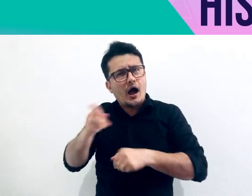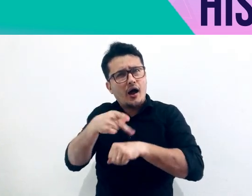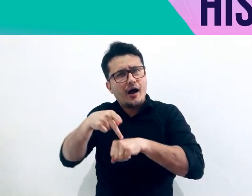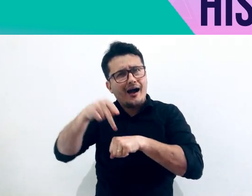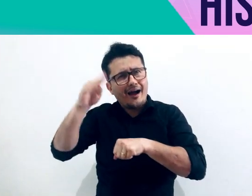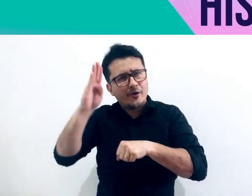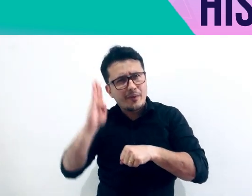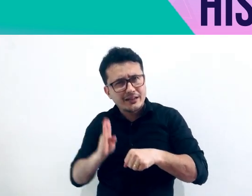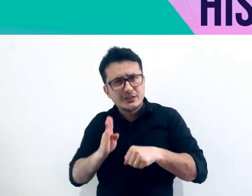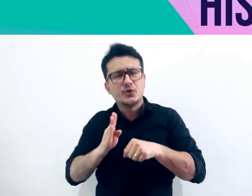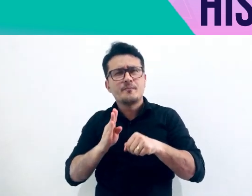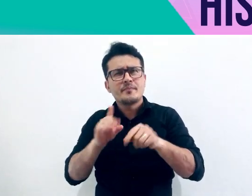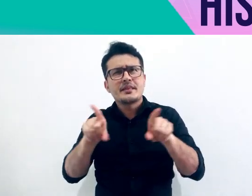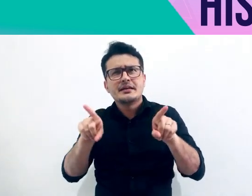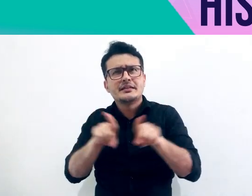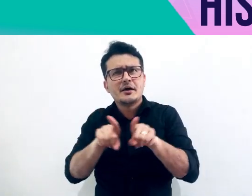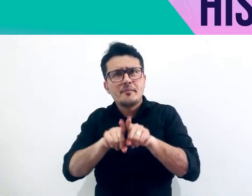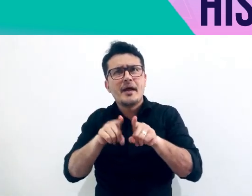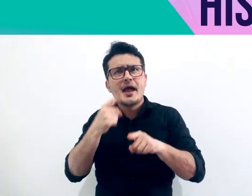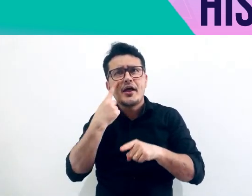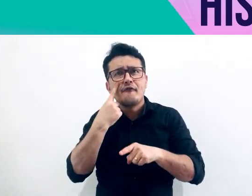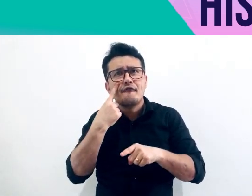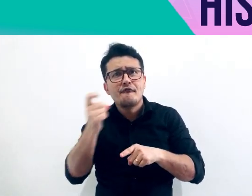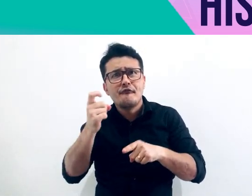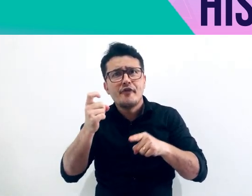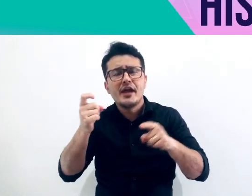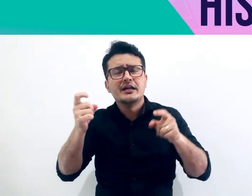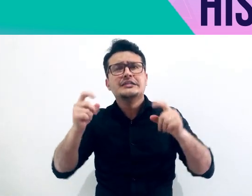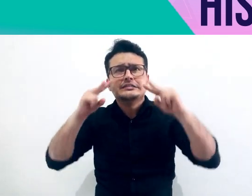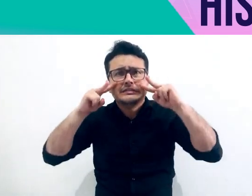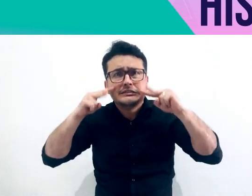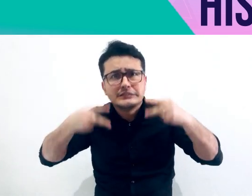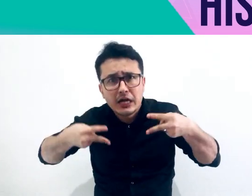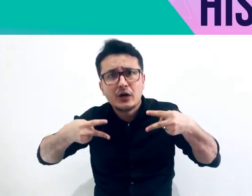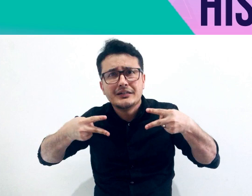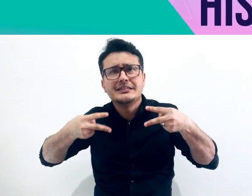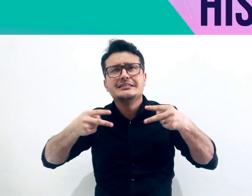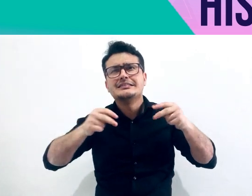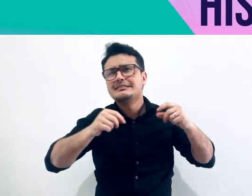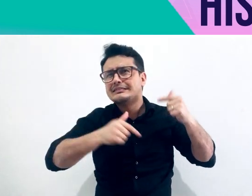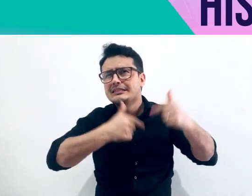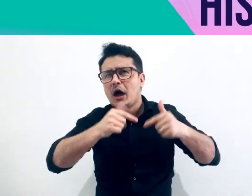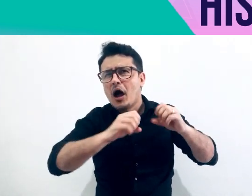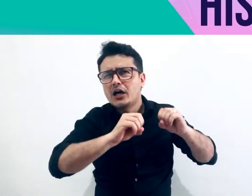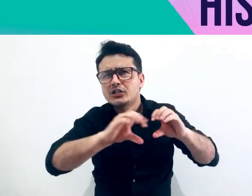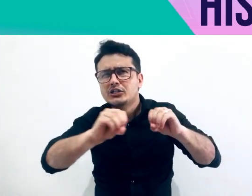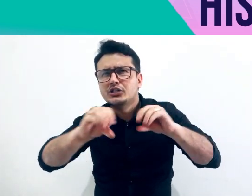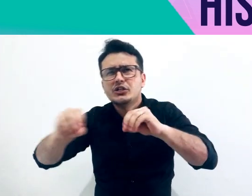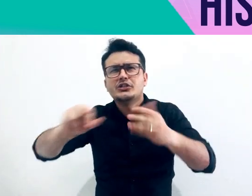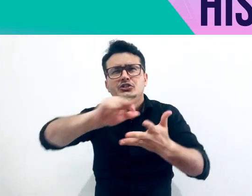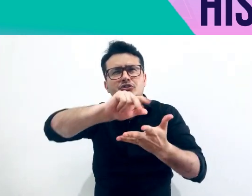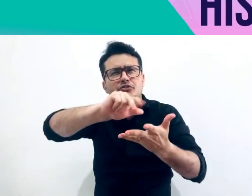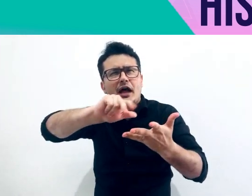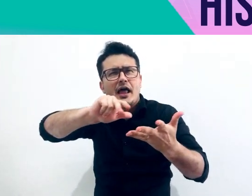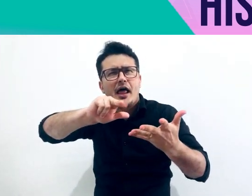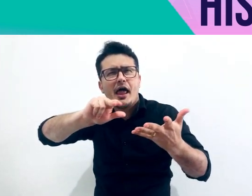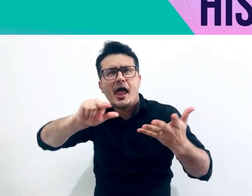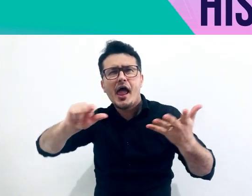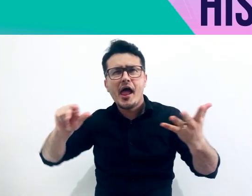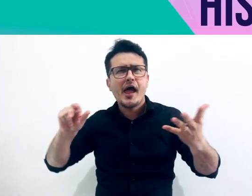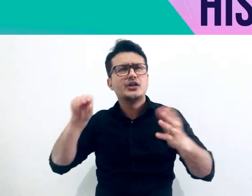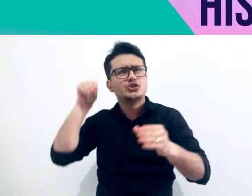a educação avançou em nosso país e como é enorme o desafio e reconhecimento de trabalhar